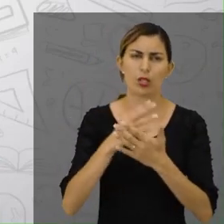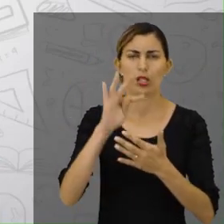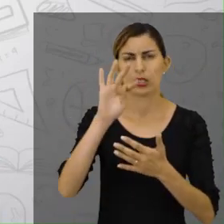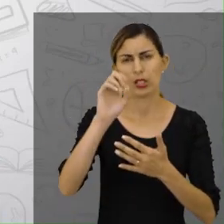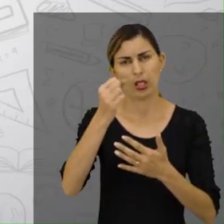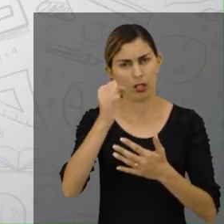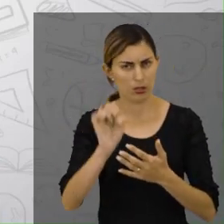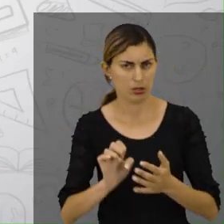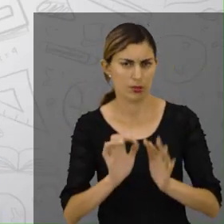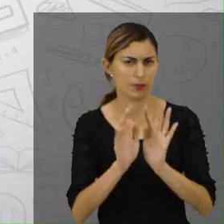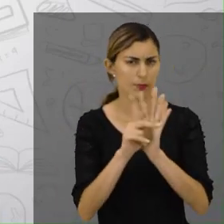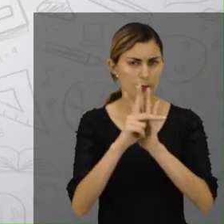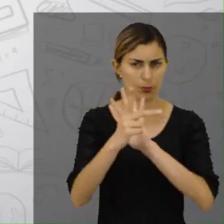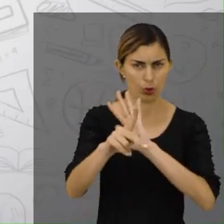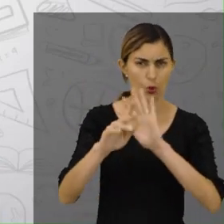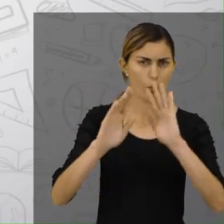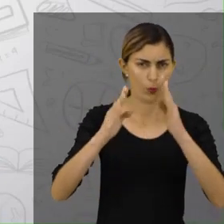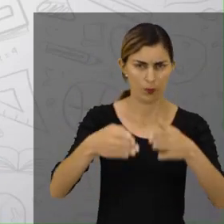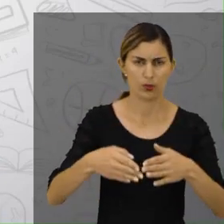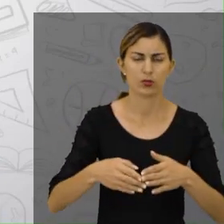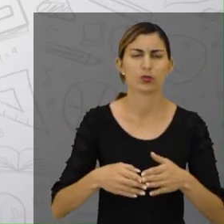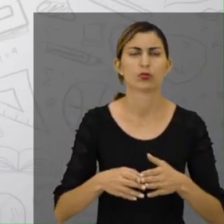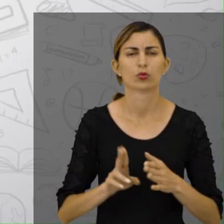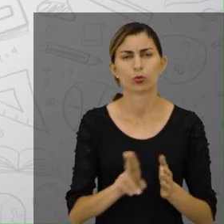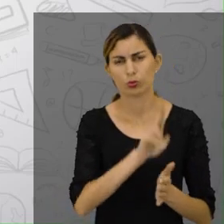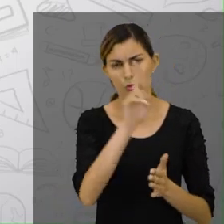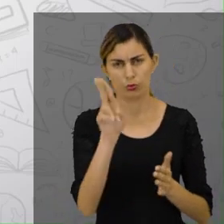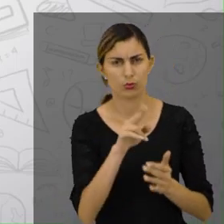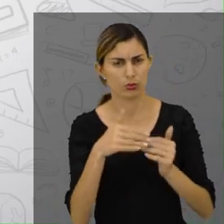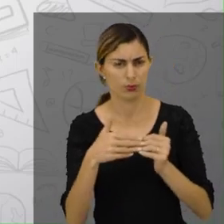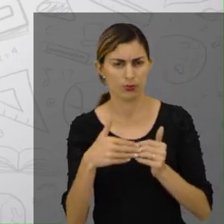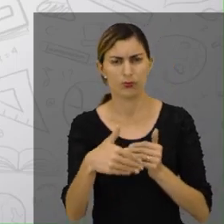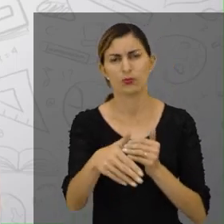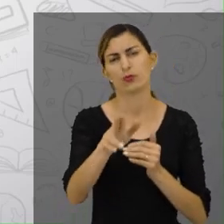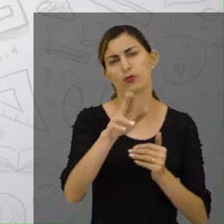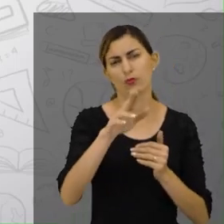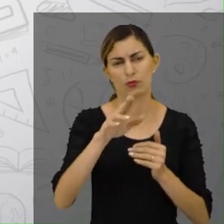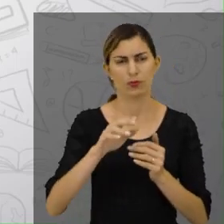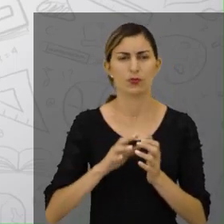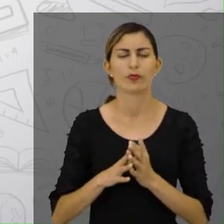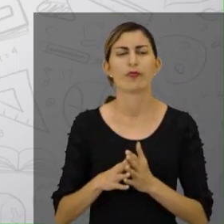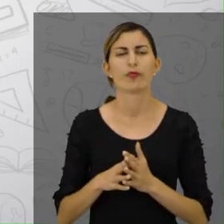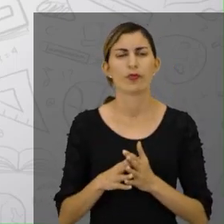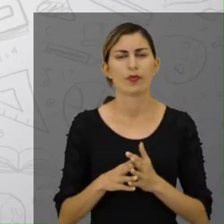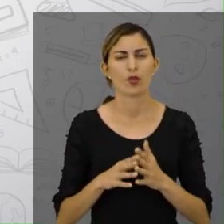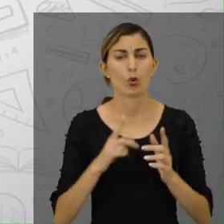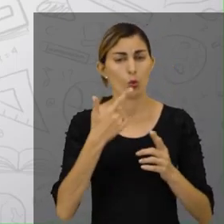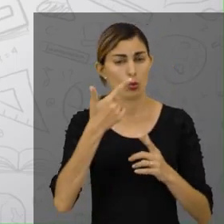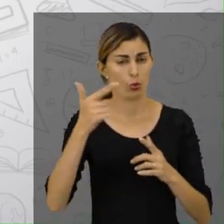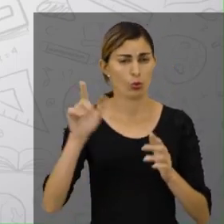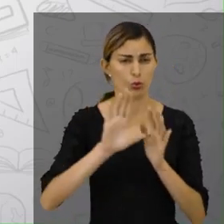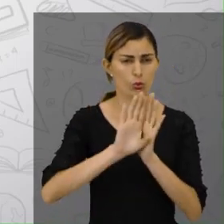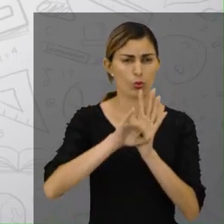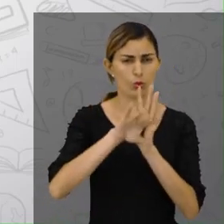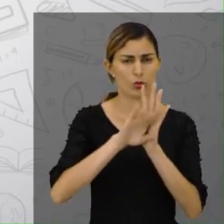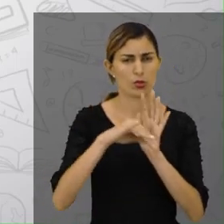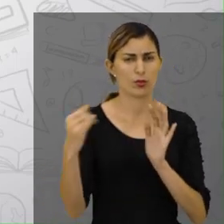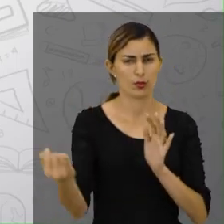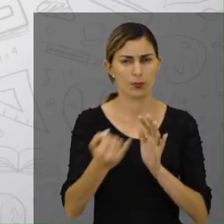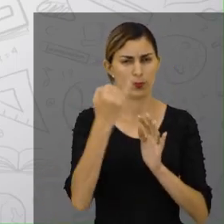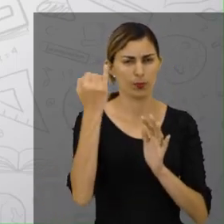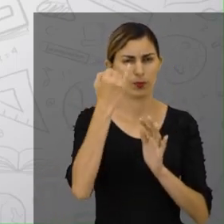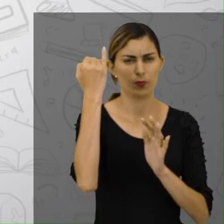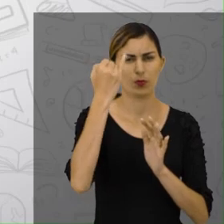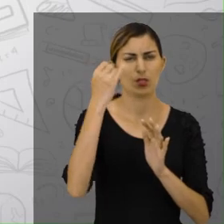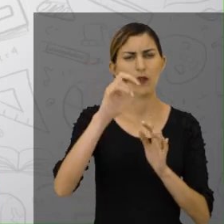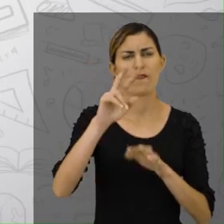tags específicas que devem ser utilizadas para que iniciamos o nosso script. Outro conceito muito